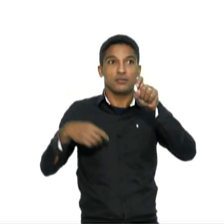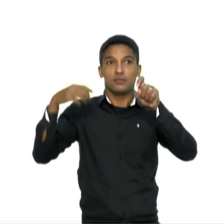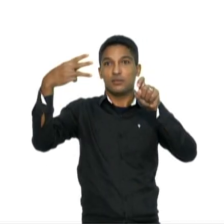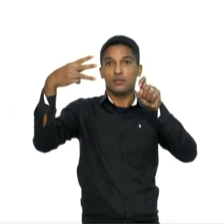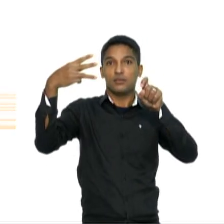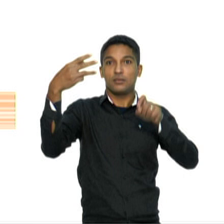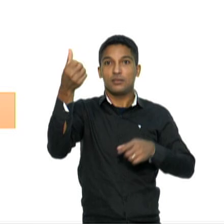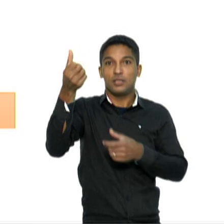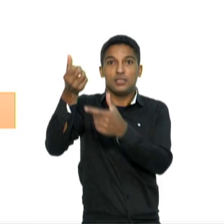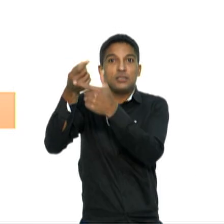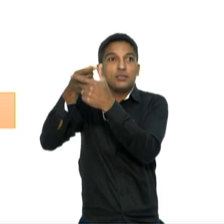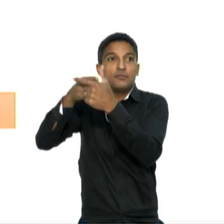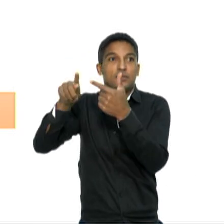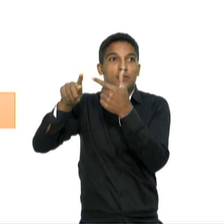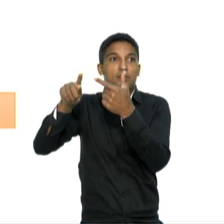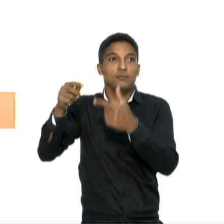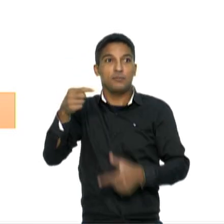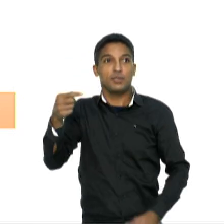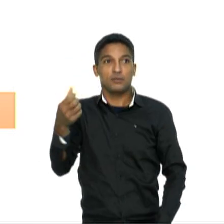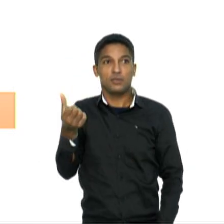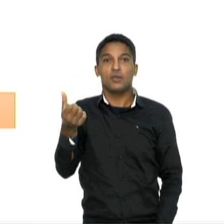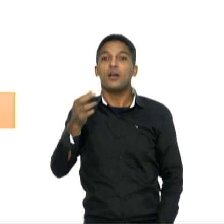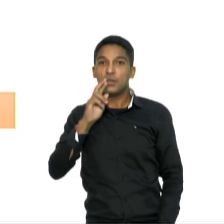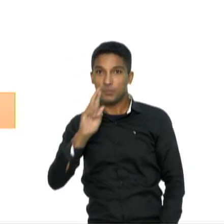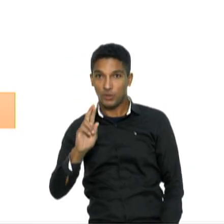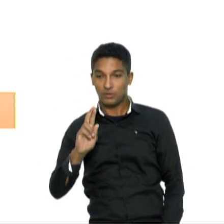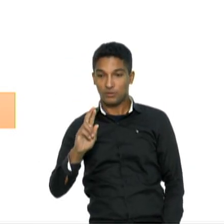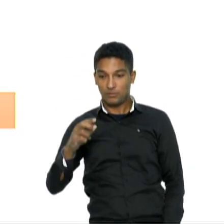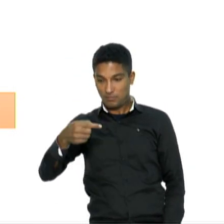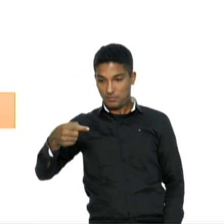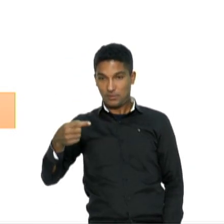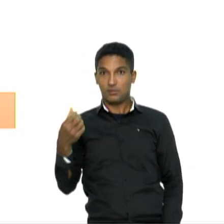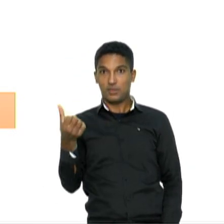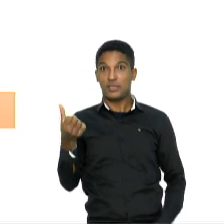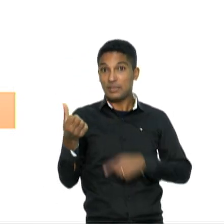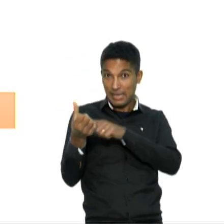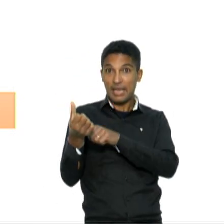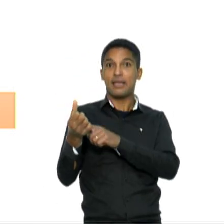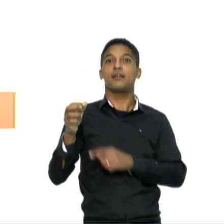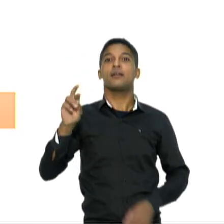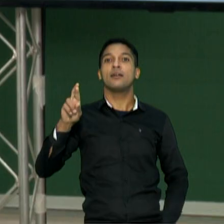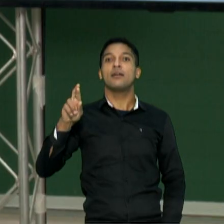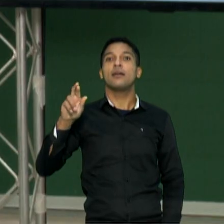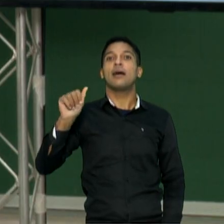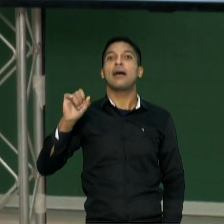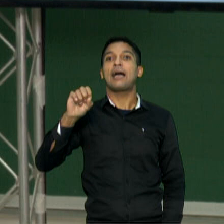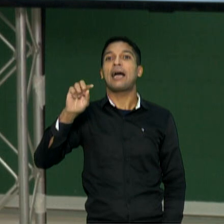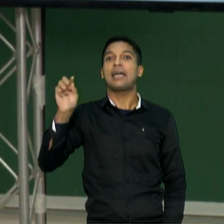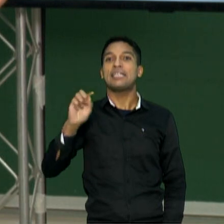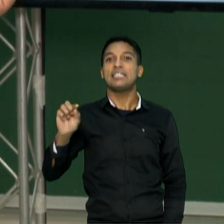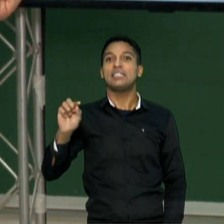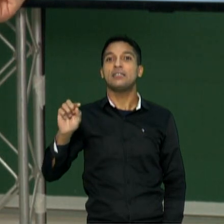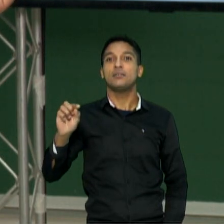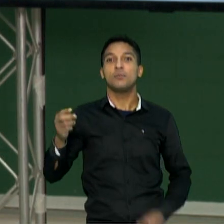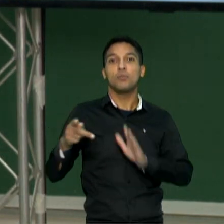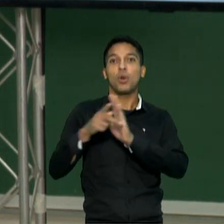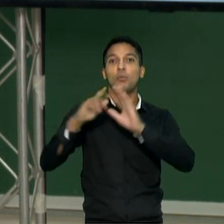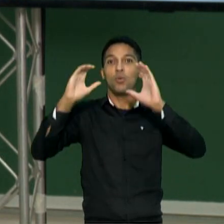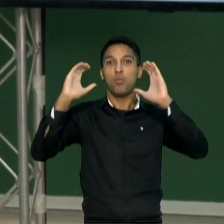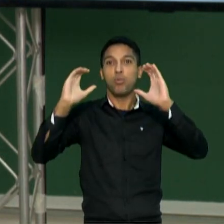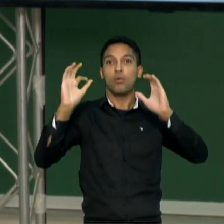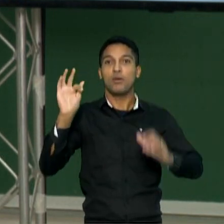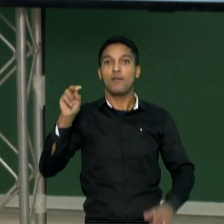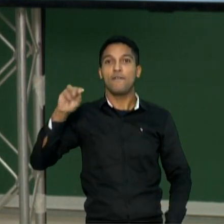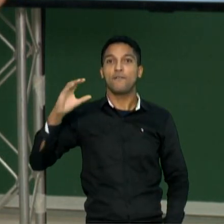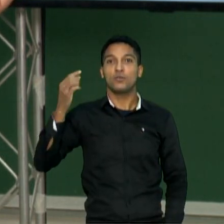6, resposta, menos 6. Menos 6, então, é a raiz da nossa função. Quer fazer o testezinho? Substitui esse menos 6